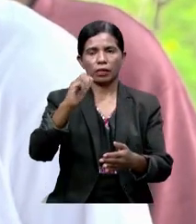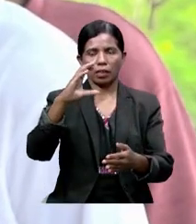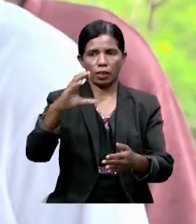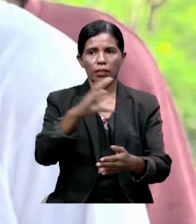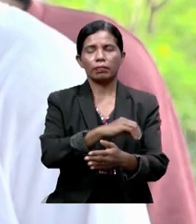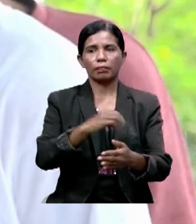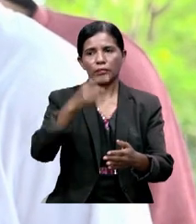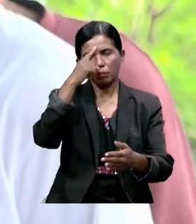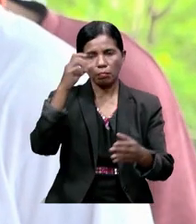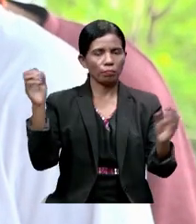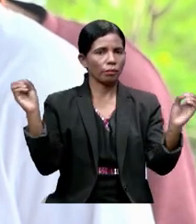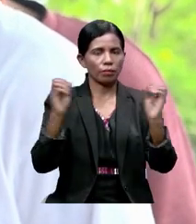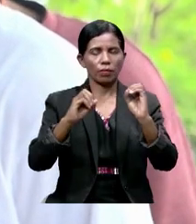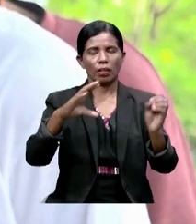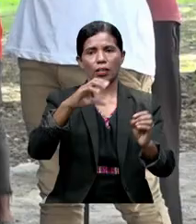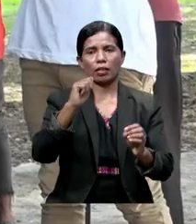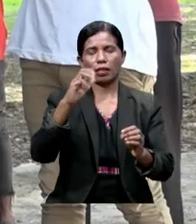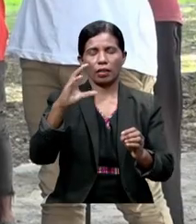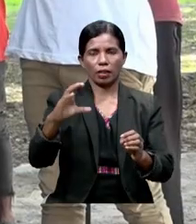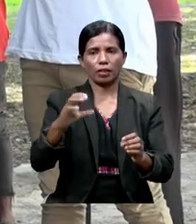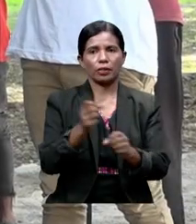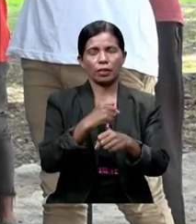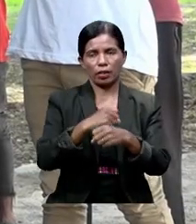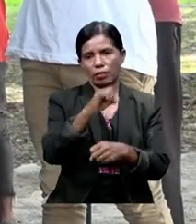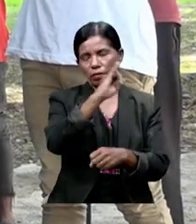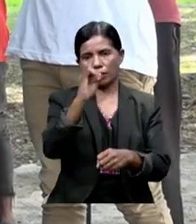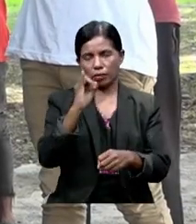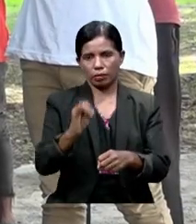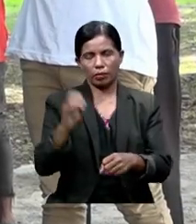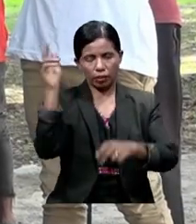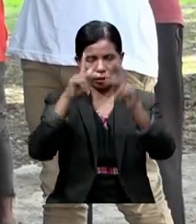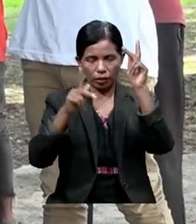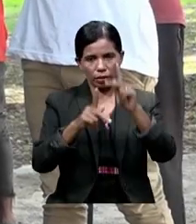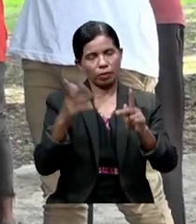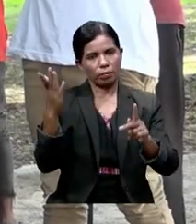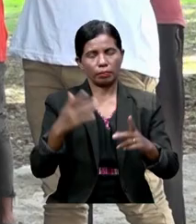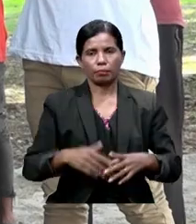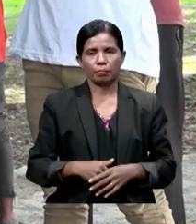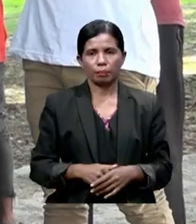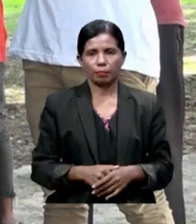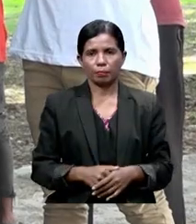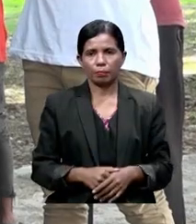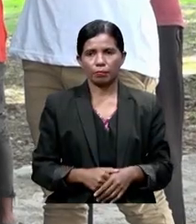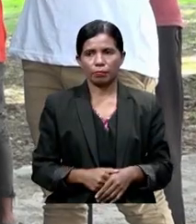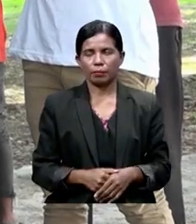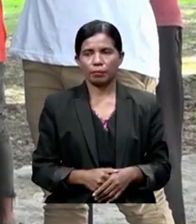anticorrupção, também lá e a comissário Kak, onde a investigação para caso Hirakne. Equipa cobertura, GMN.